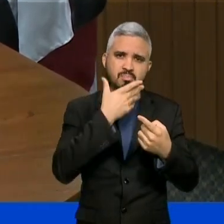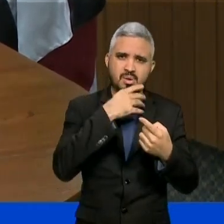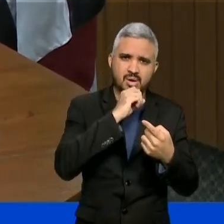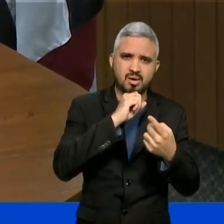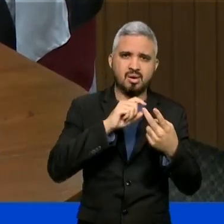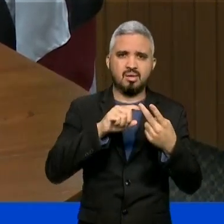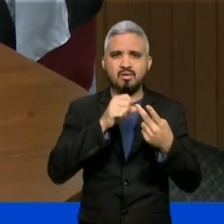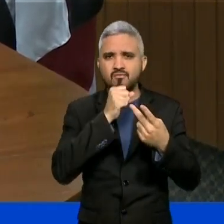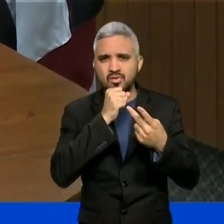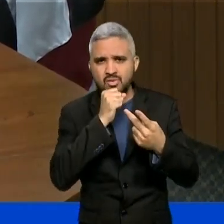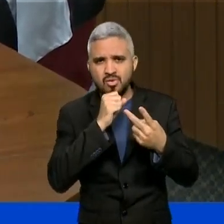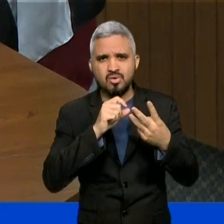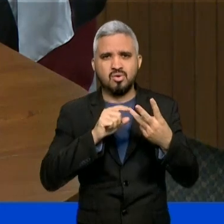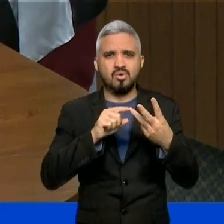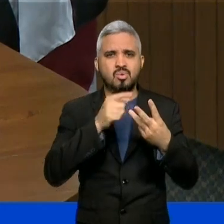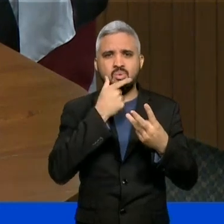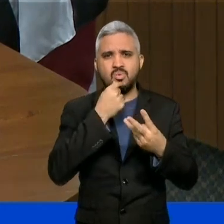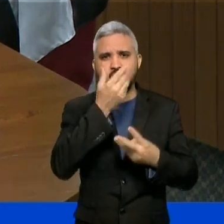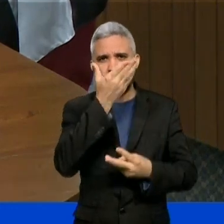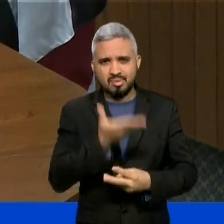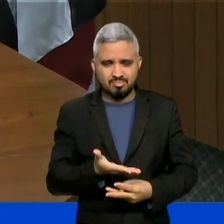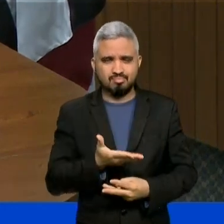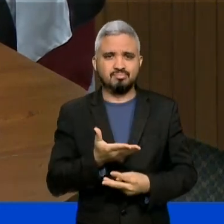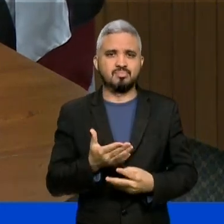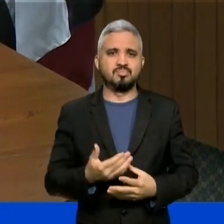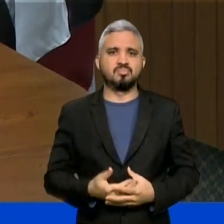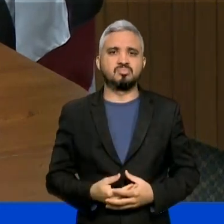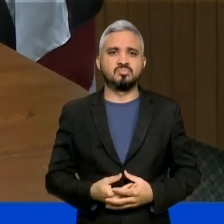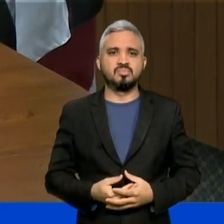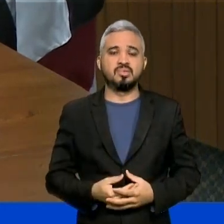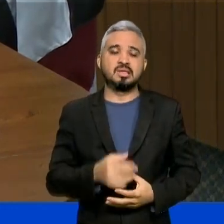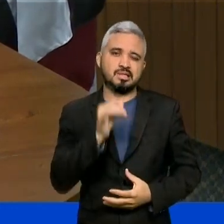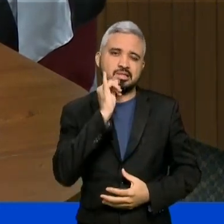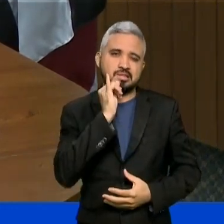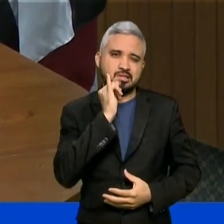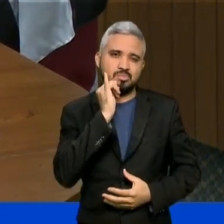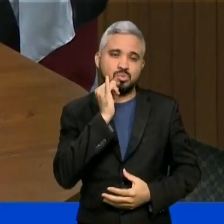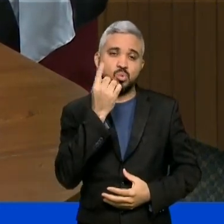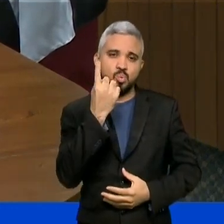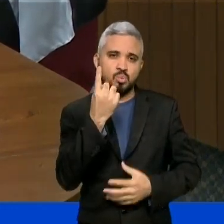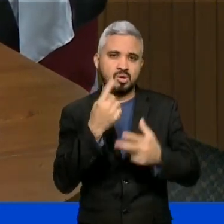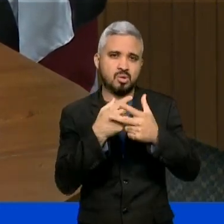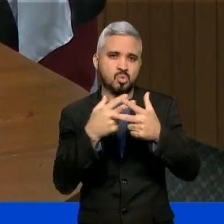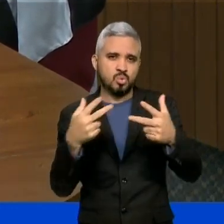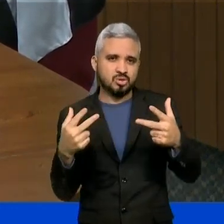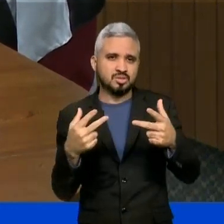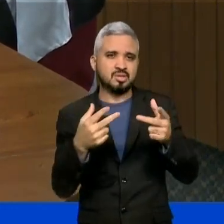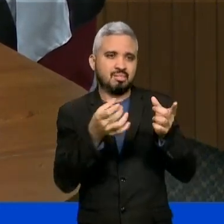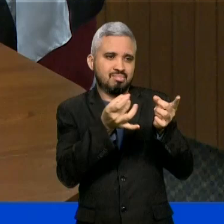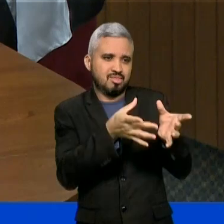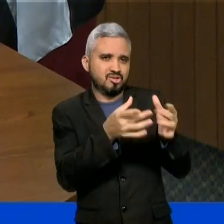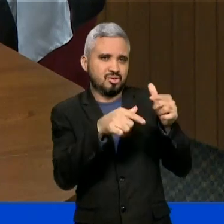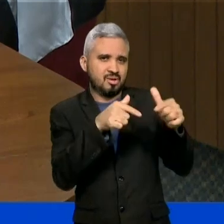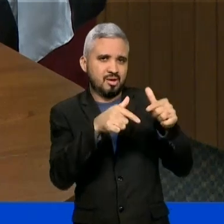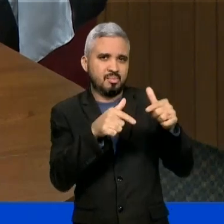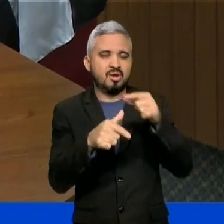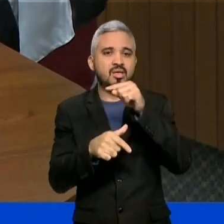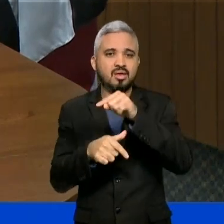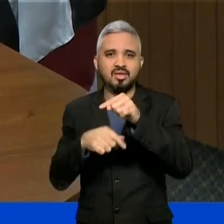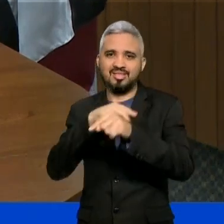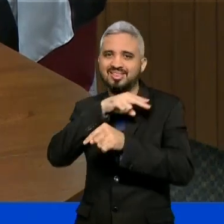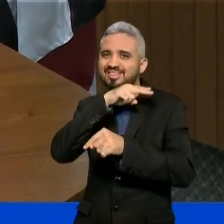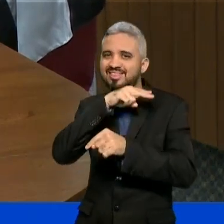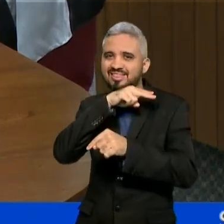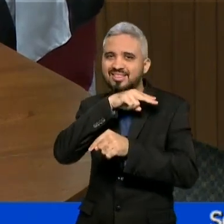que tem só uma coisa que tira Aparício do trabalho. São os netos. Aí não dá para competir. Quando chega um chamado